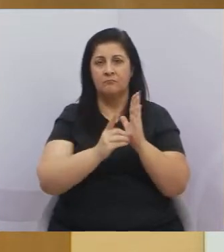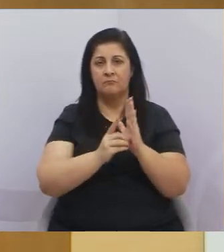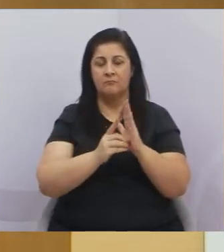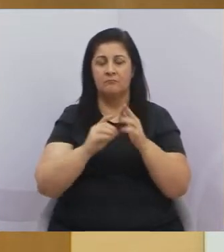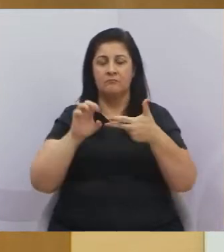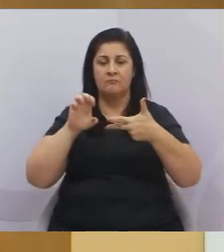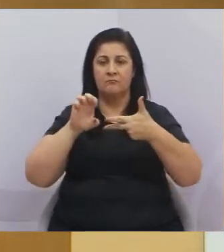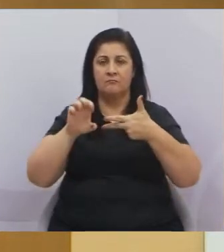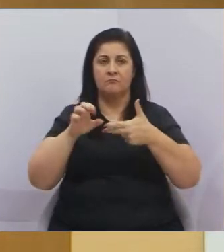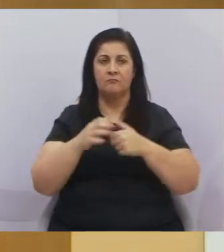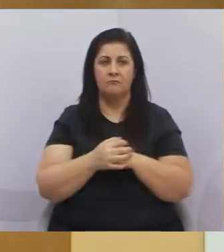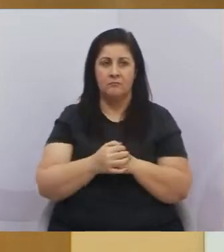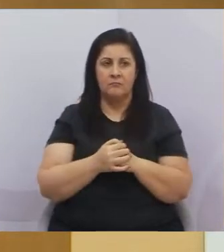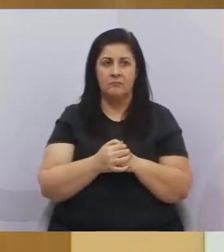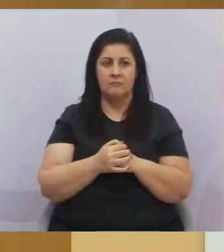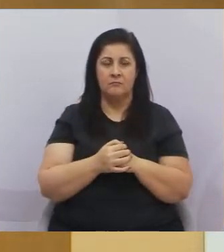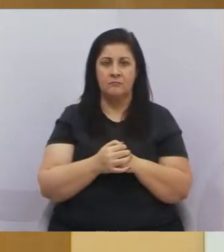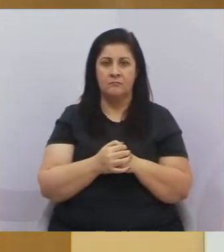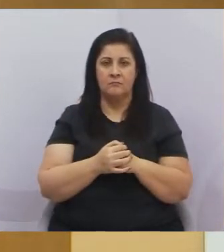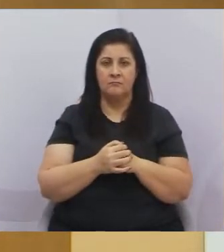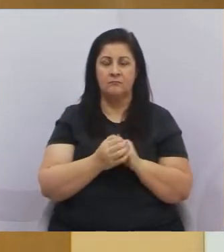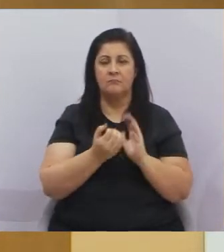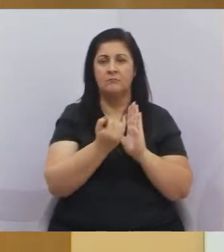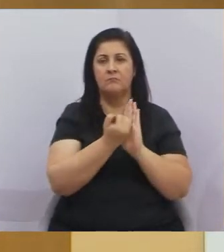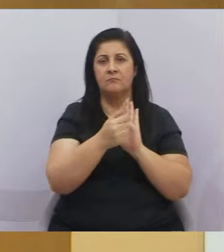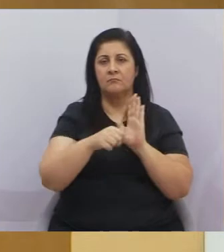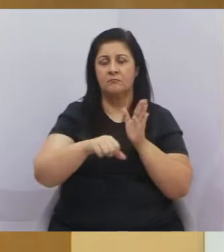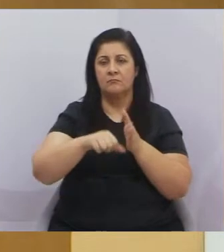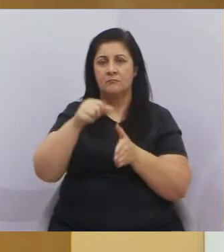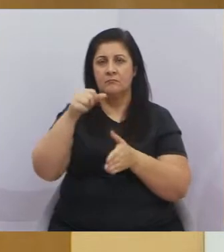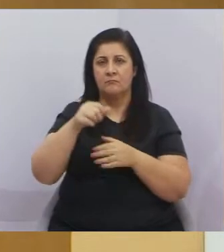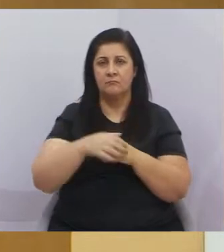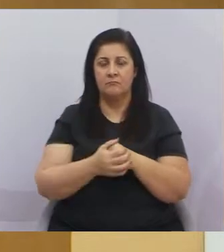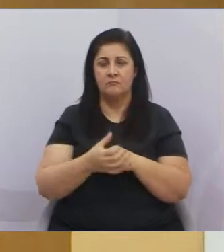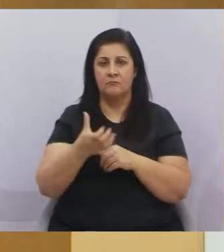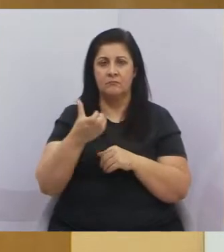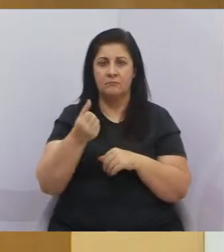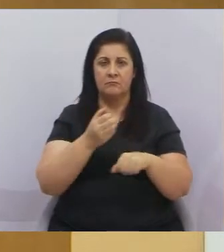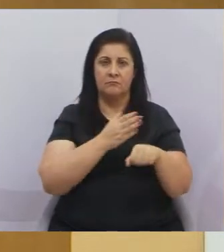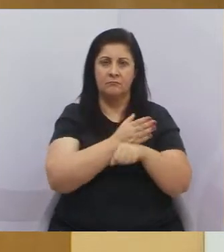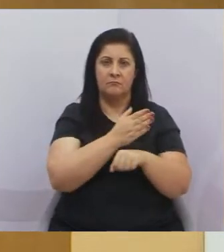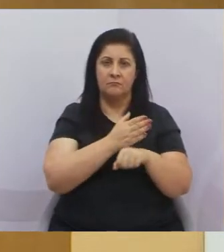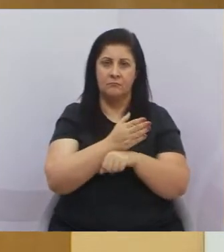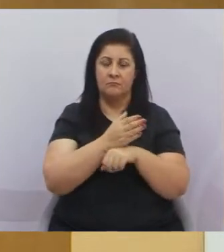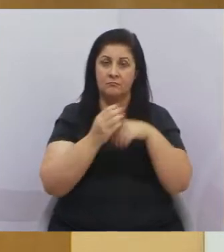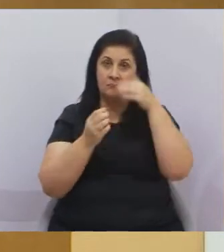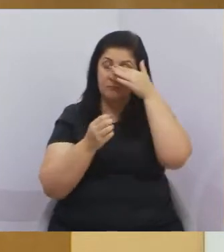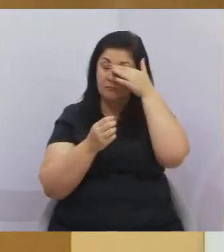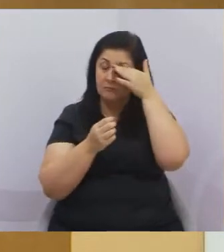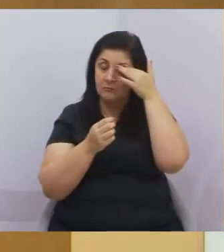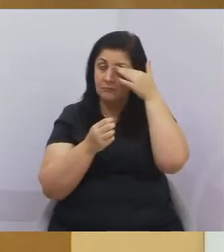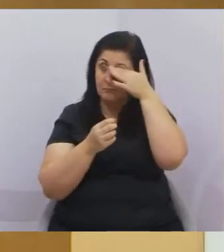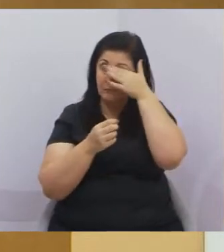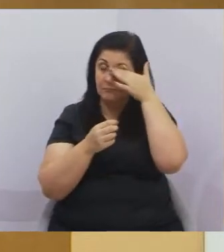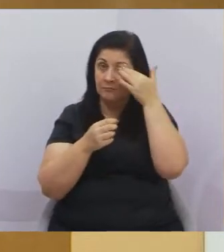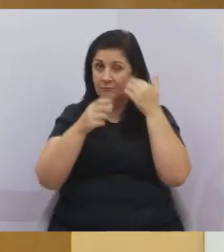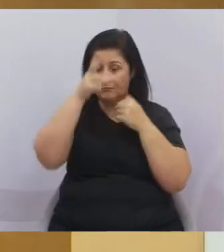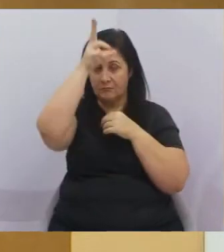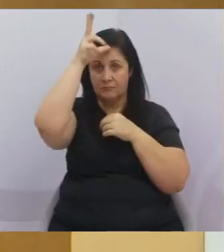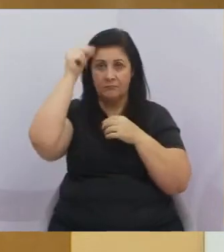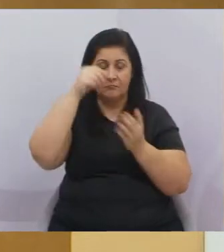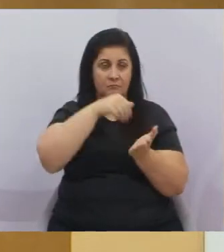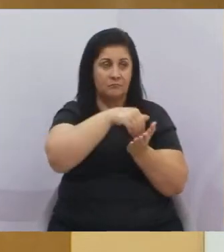seguinte forma: inciso 1º, 6 membros representantes indicados pelo Poder Público.